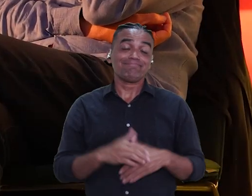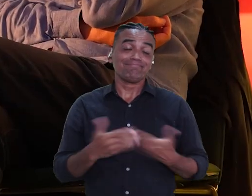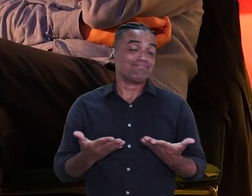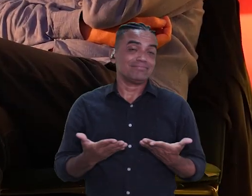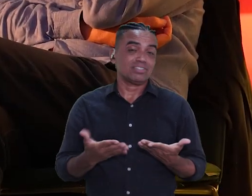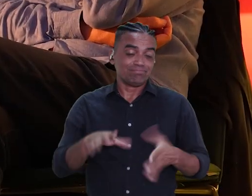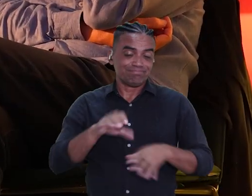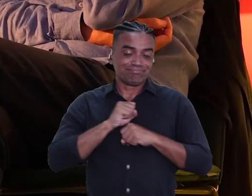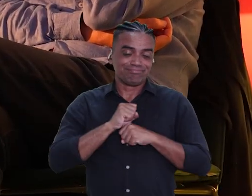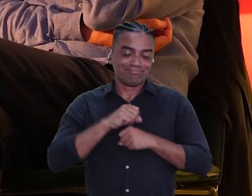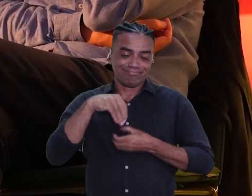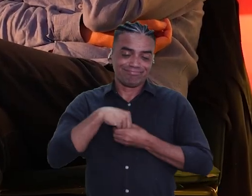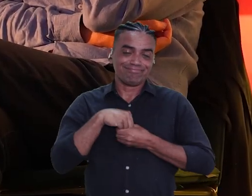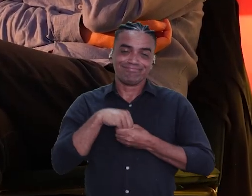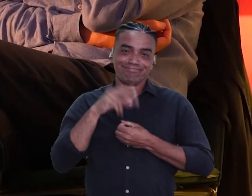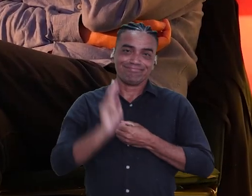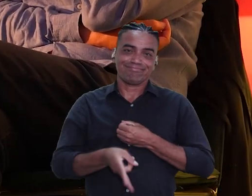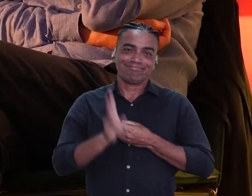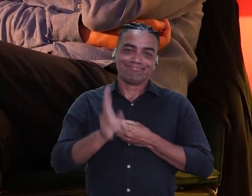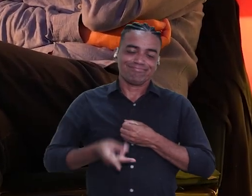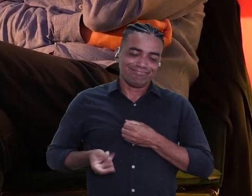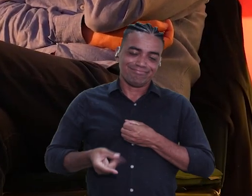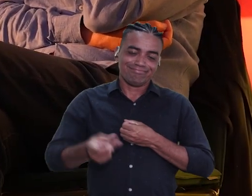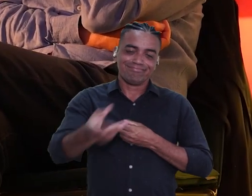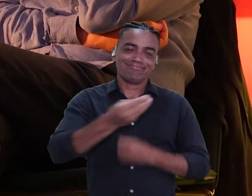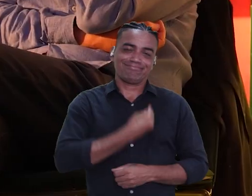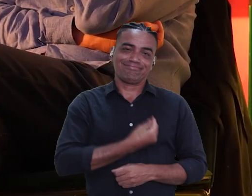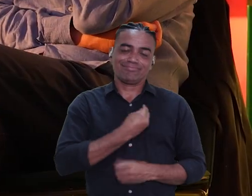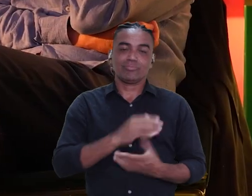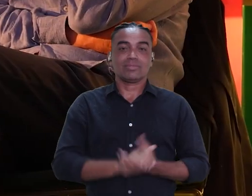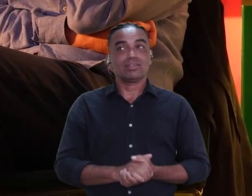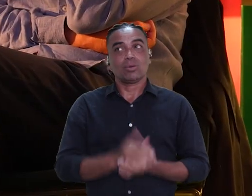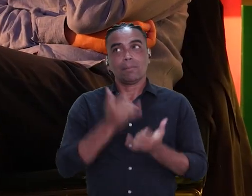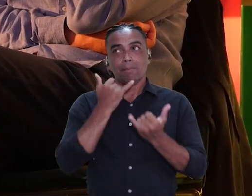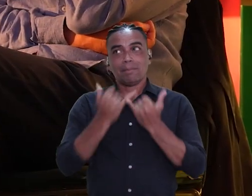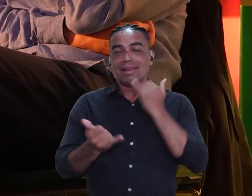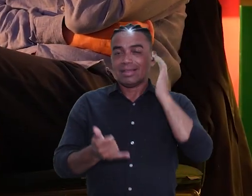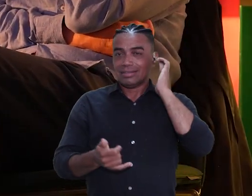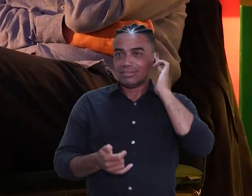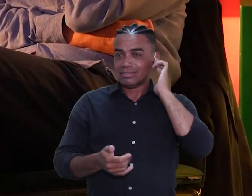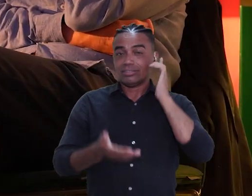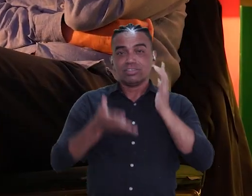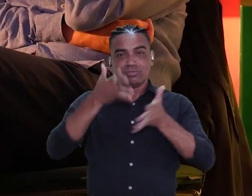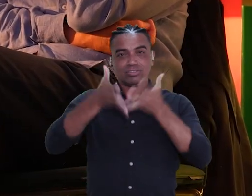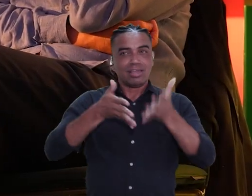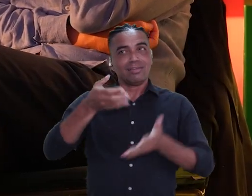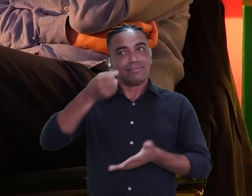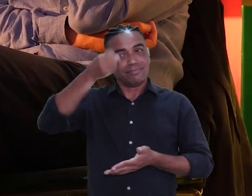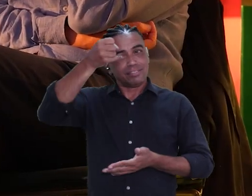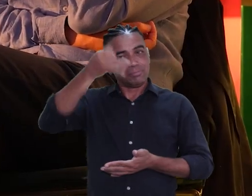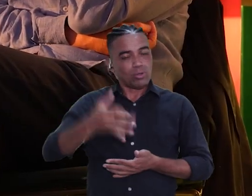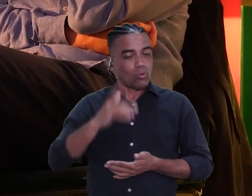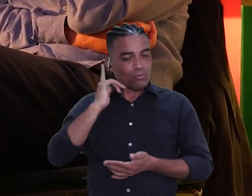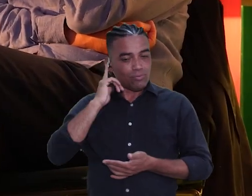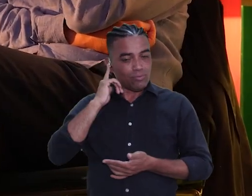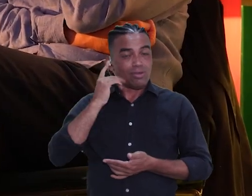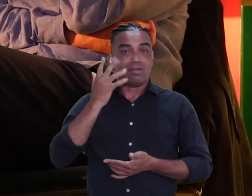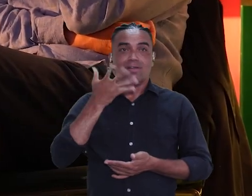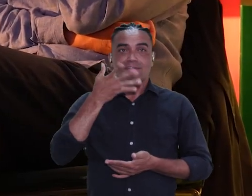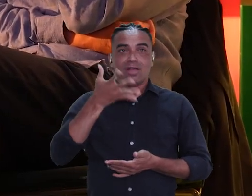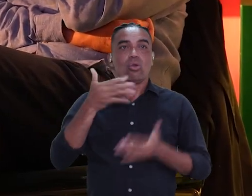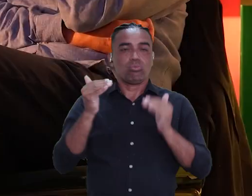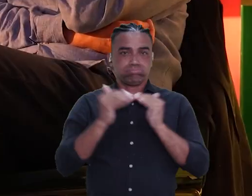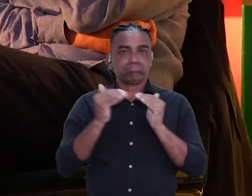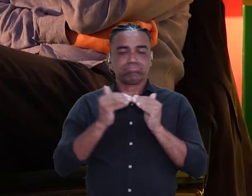E isso não sai da gente. Então, me parece que essa opacidade que você identifica e com a qual